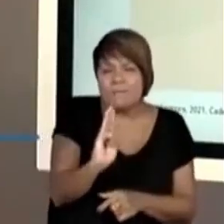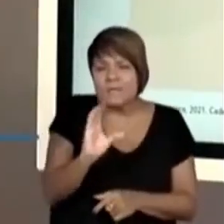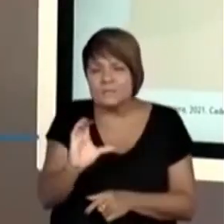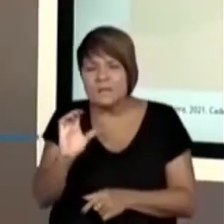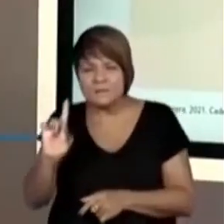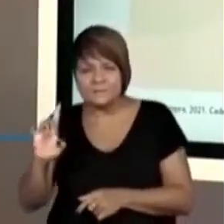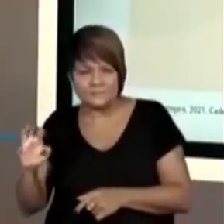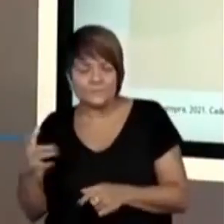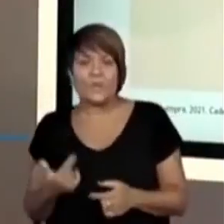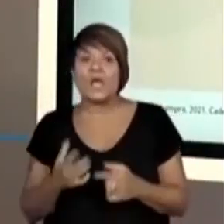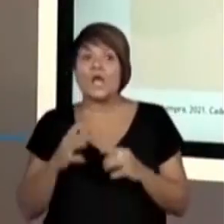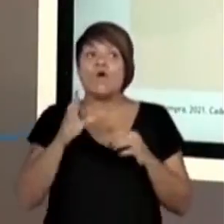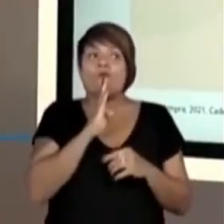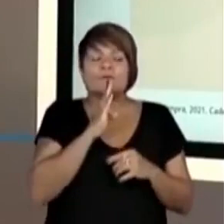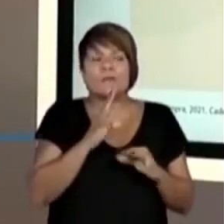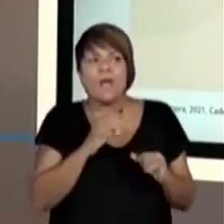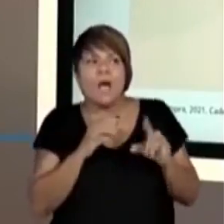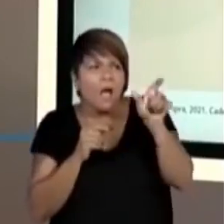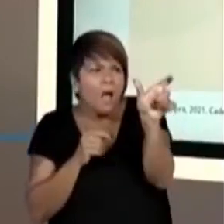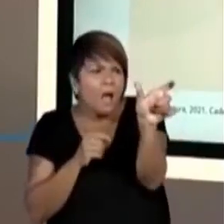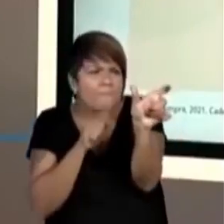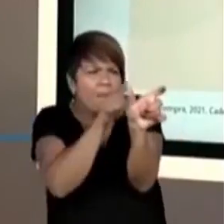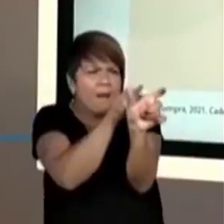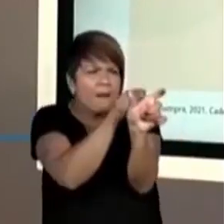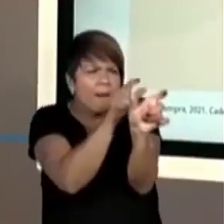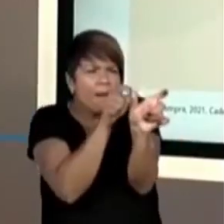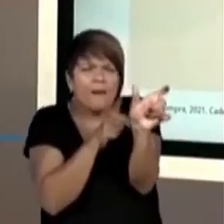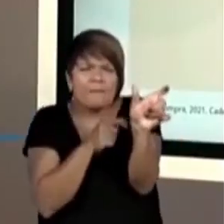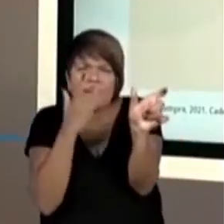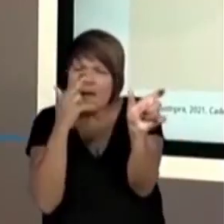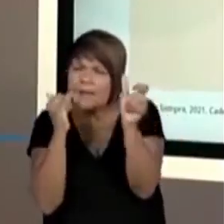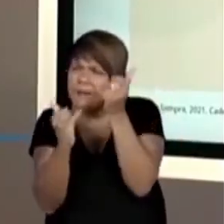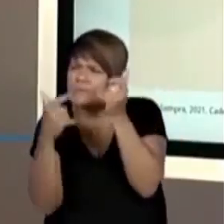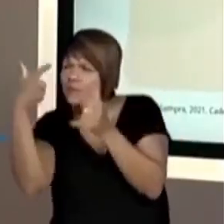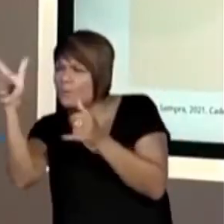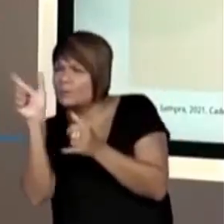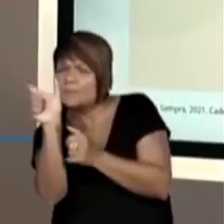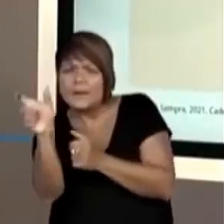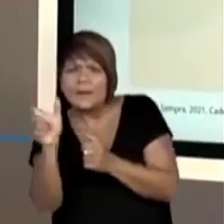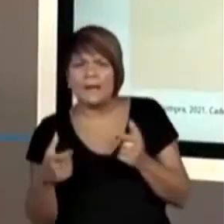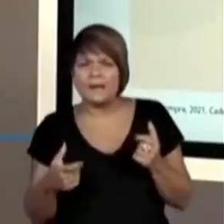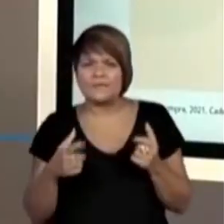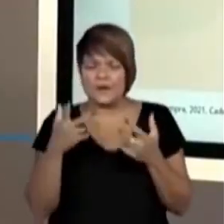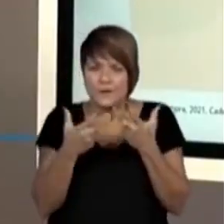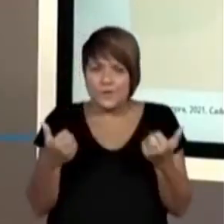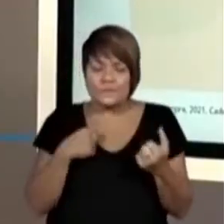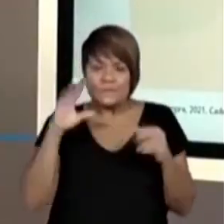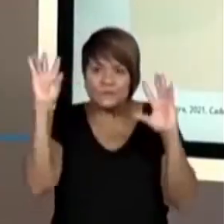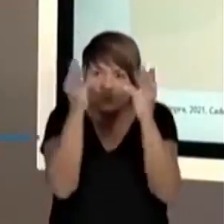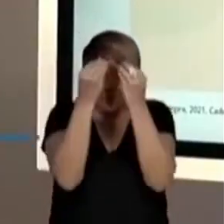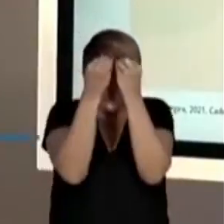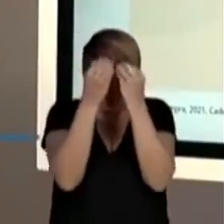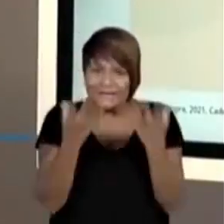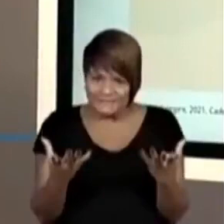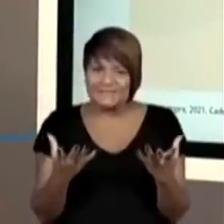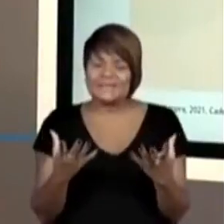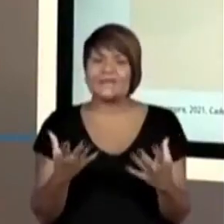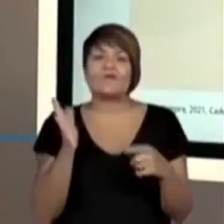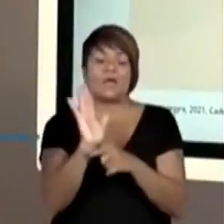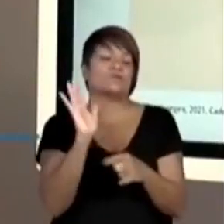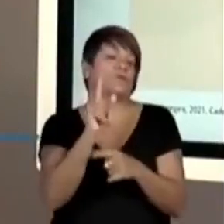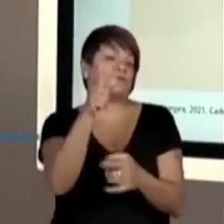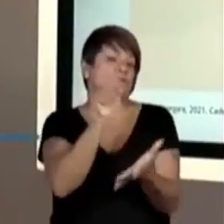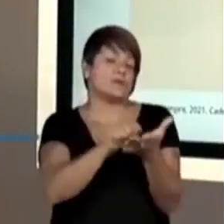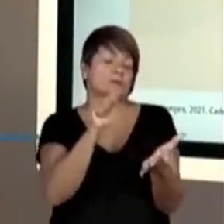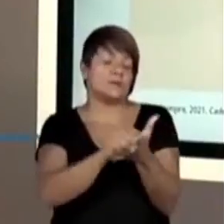todas as palavras que vocês já conseguiram escrever, e aí tudo isso que você já conhece vai ajudar você